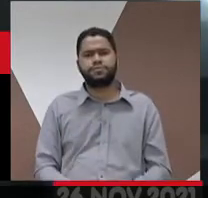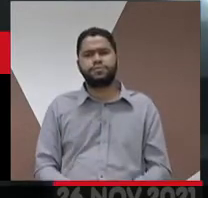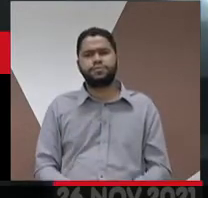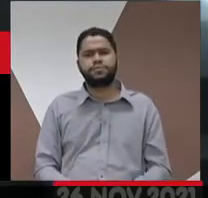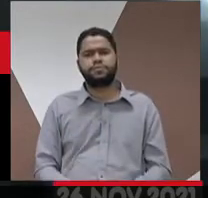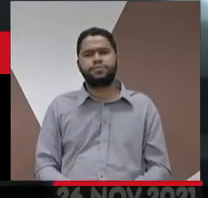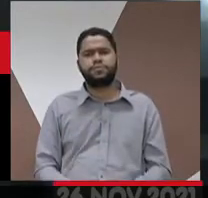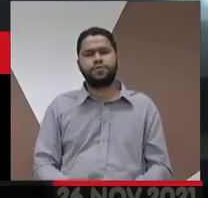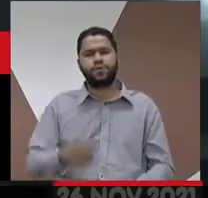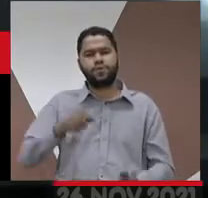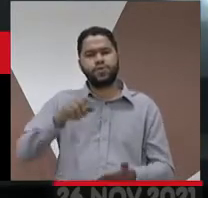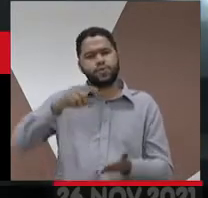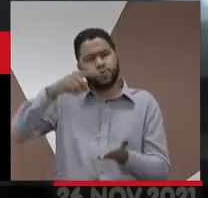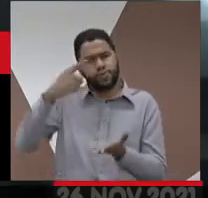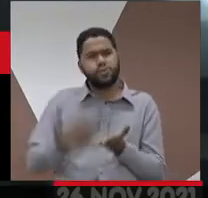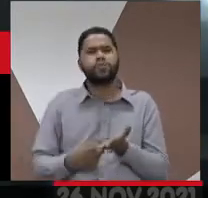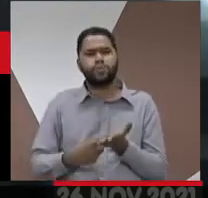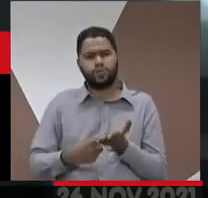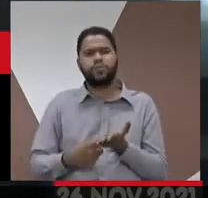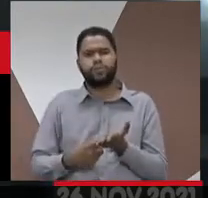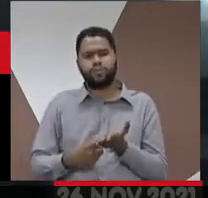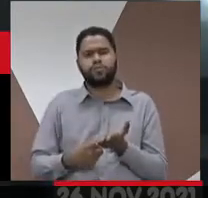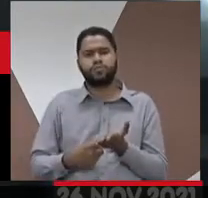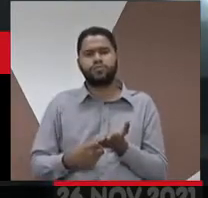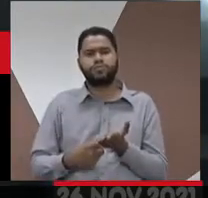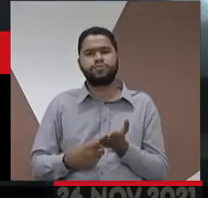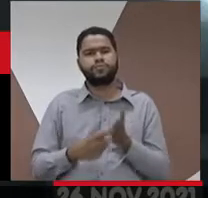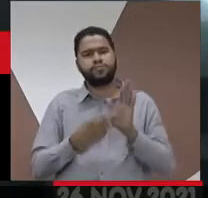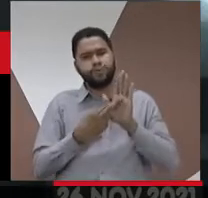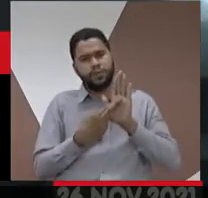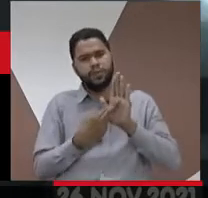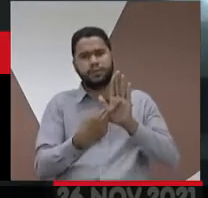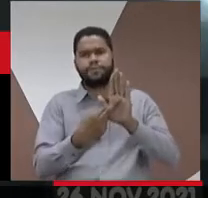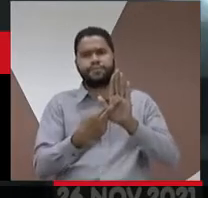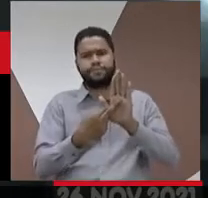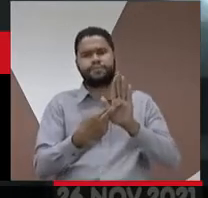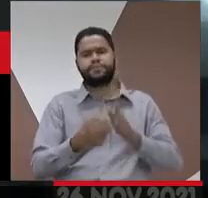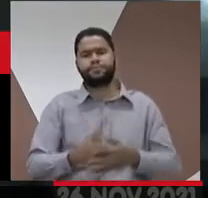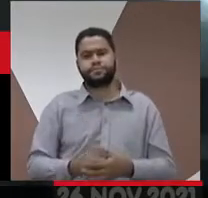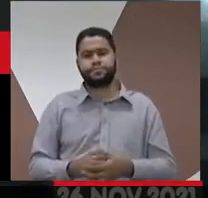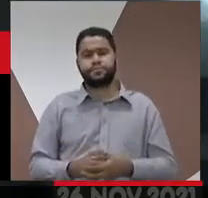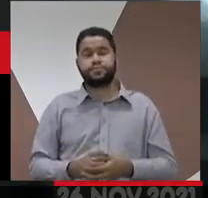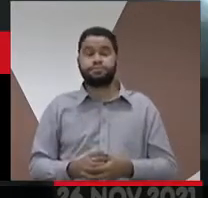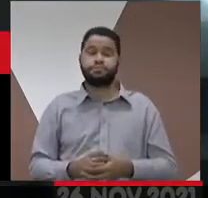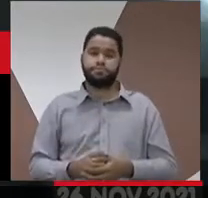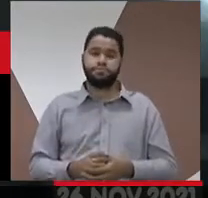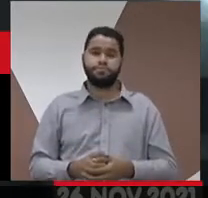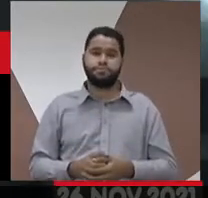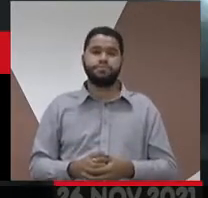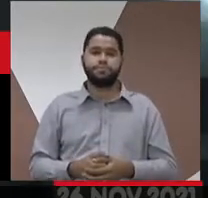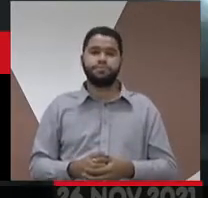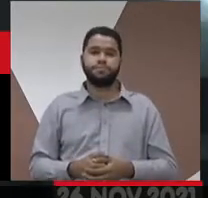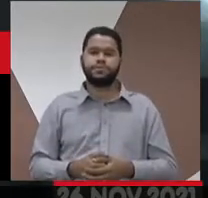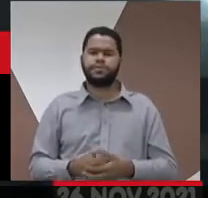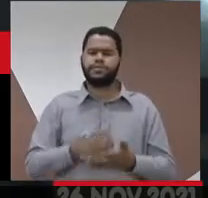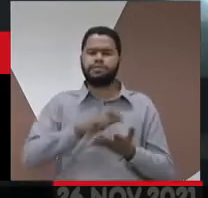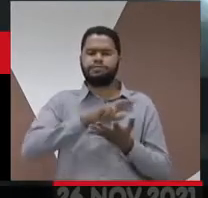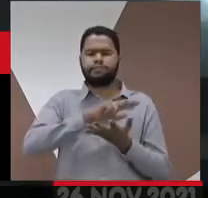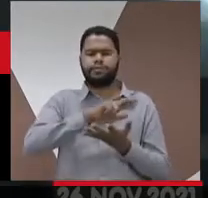um compromisso de representatividade. Bom, são